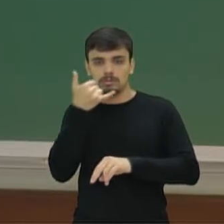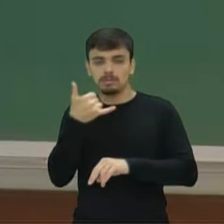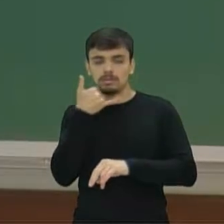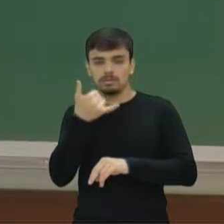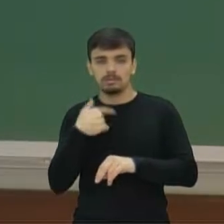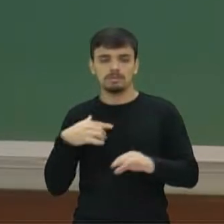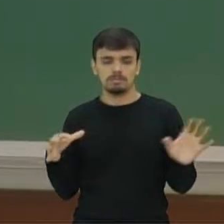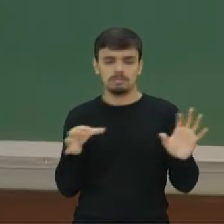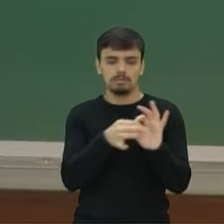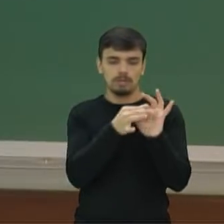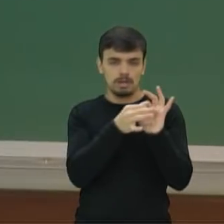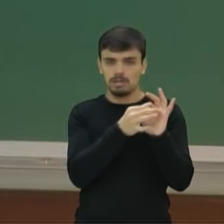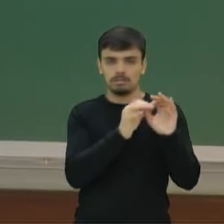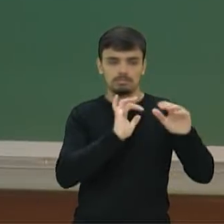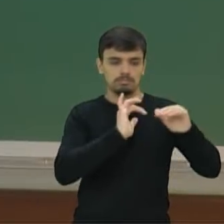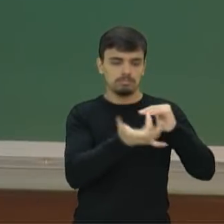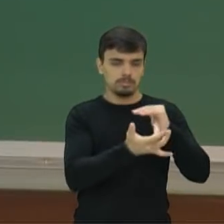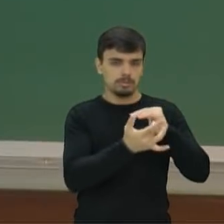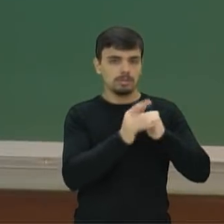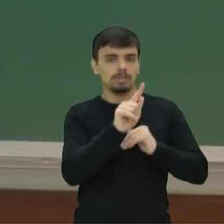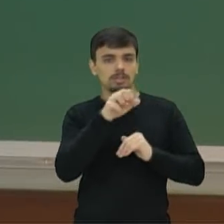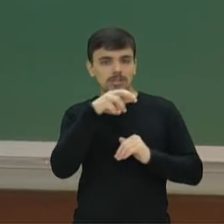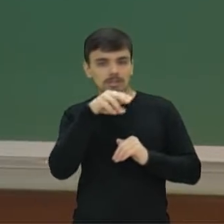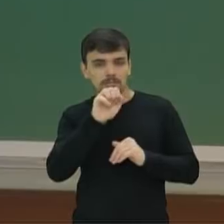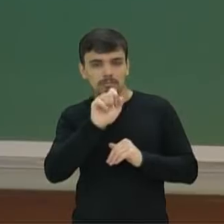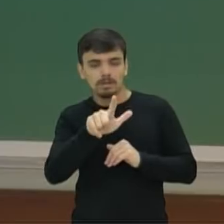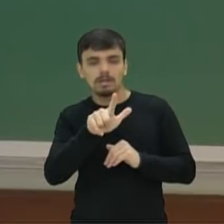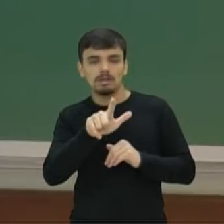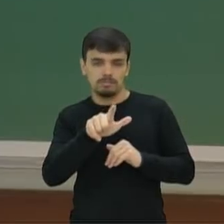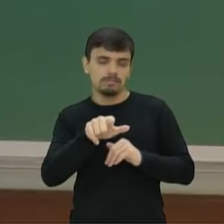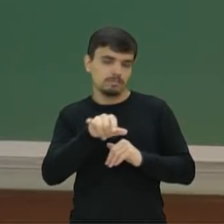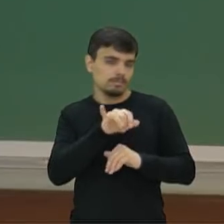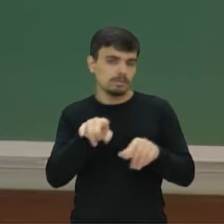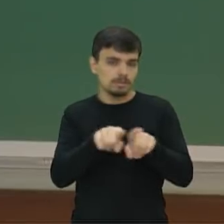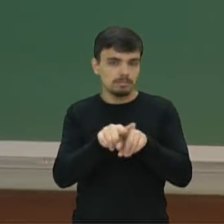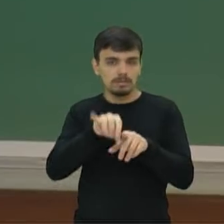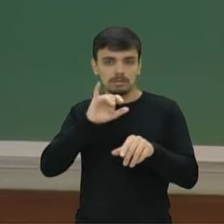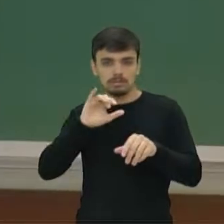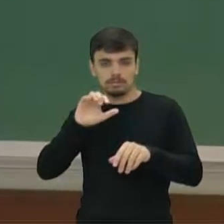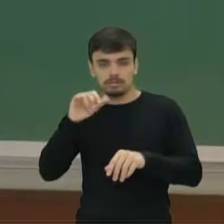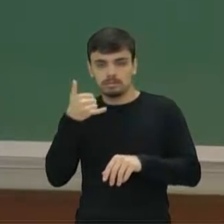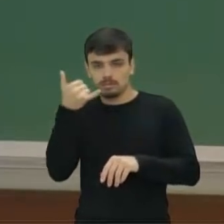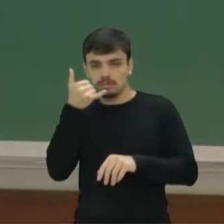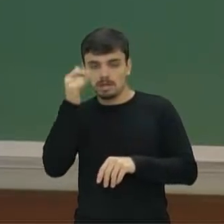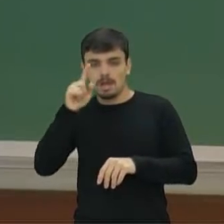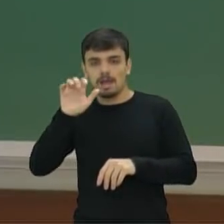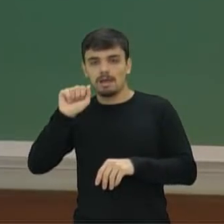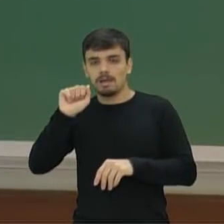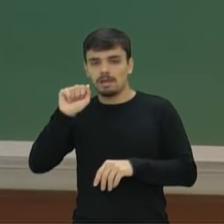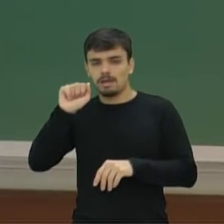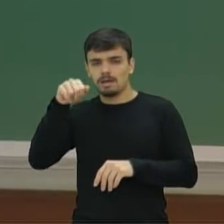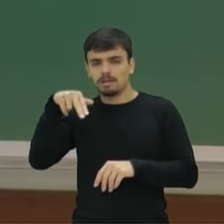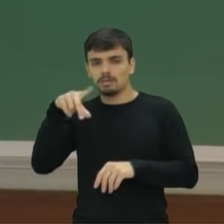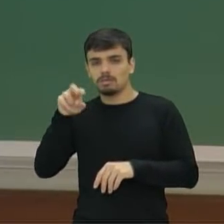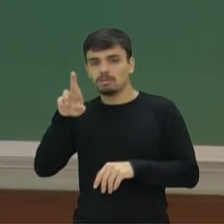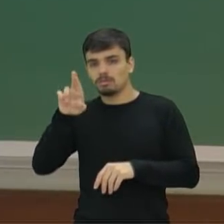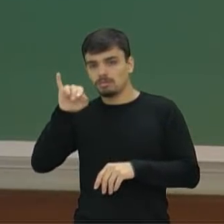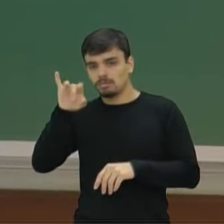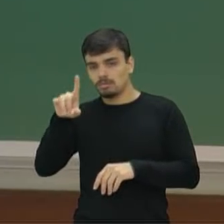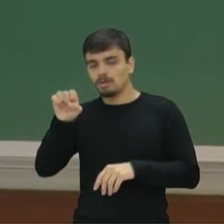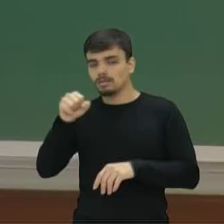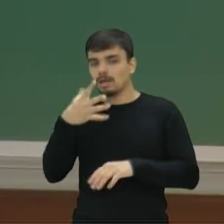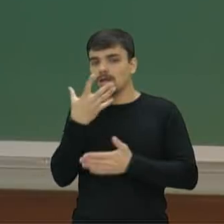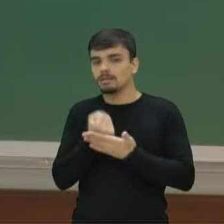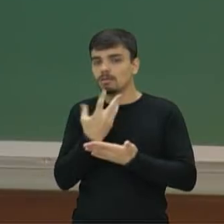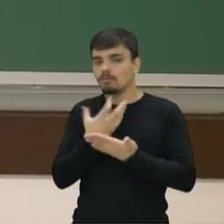sempre logado em alguma conta, @gmail. E essa conta, se o seu celular é Google, é Android, ela está salvando algumas